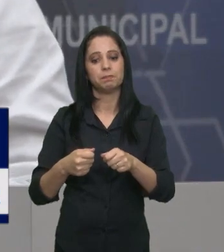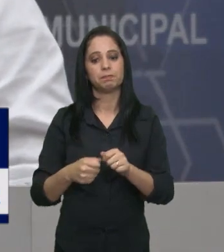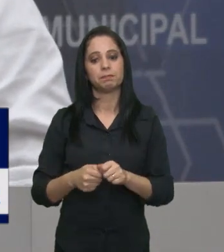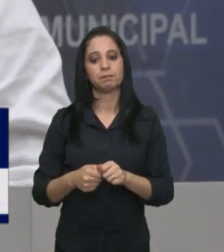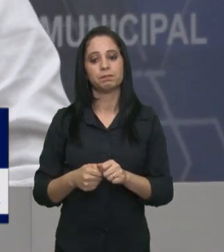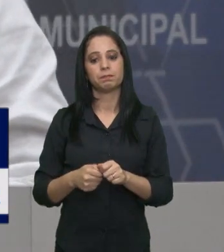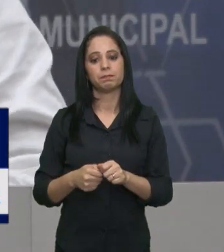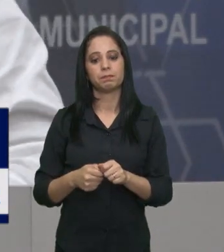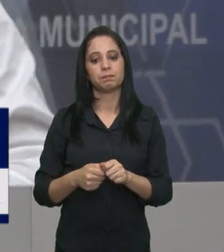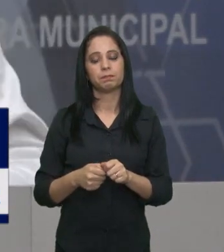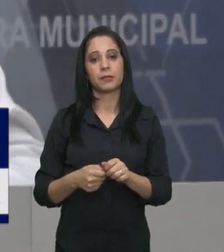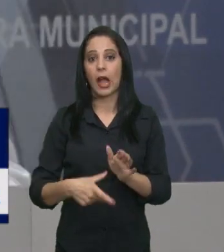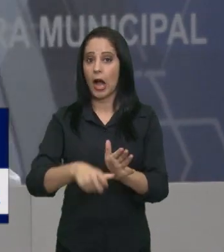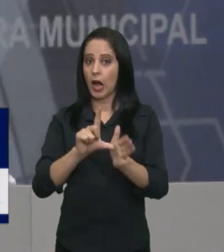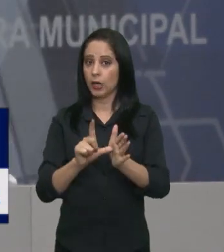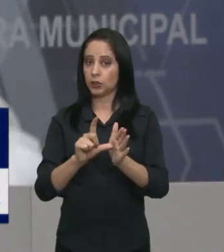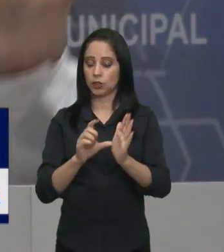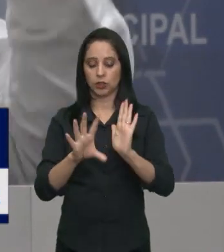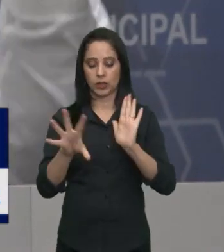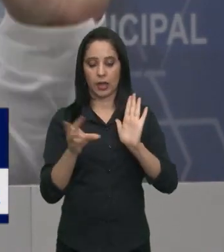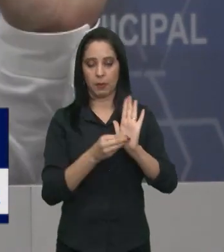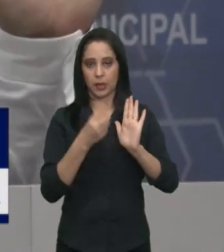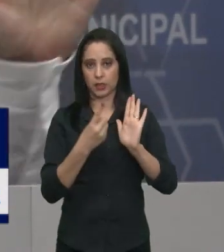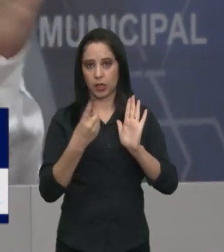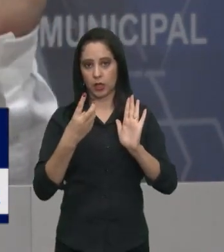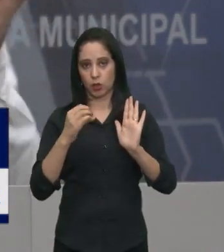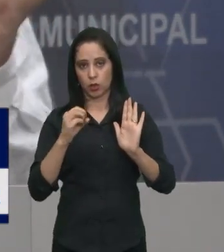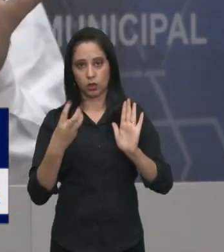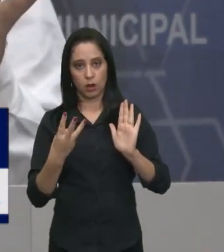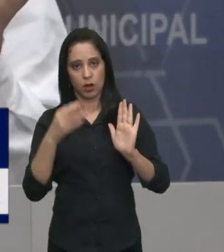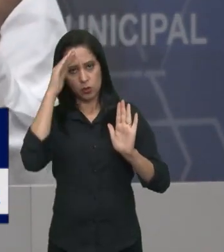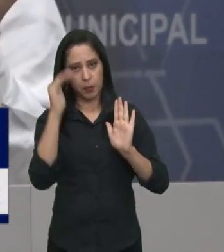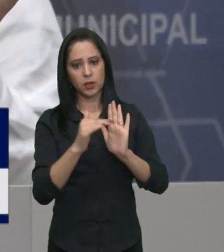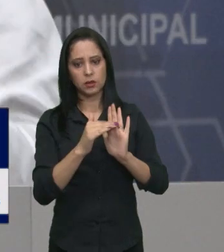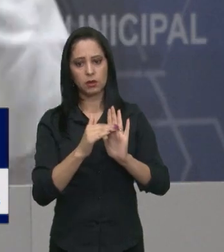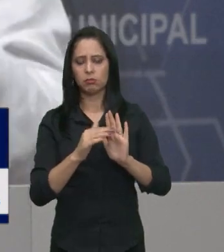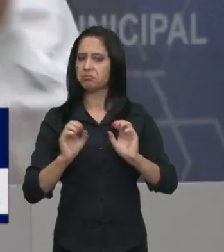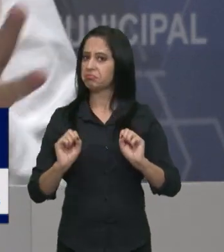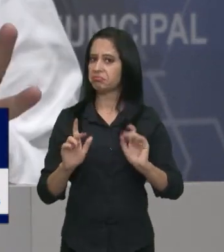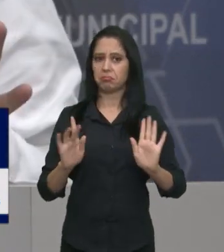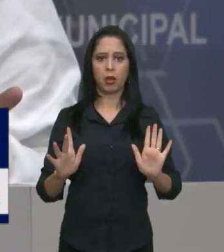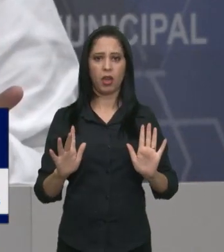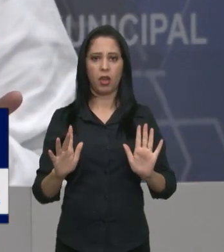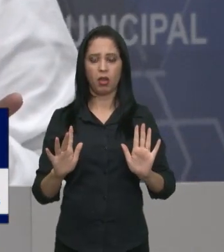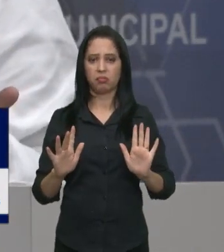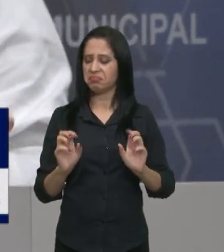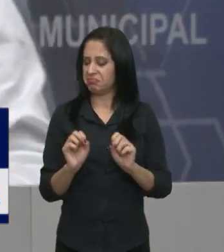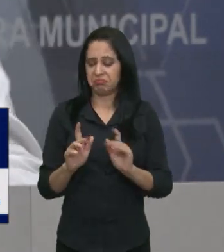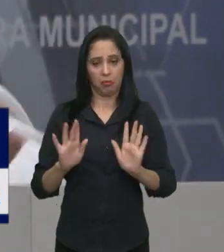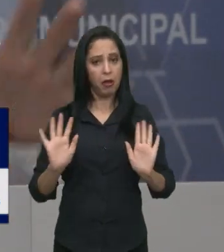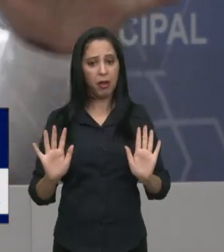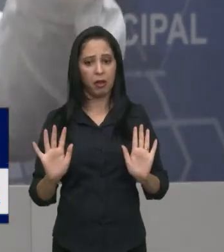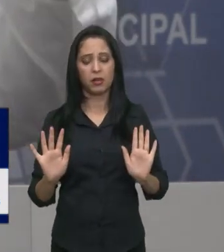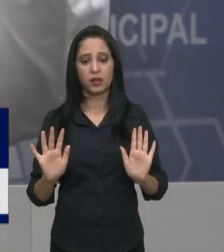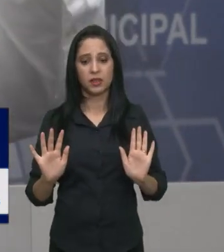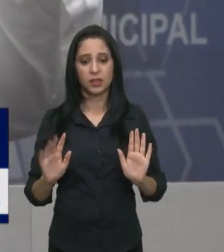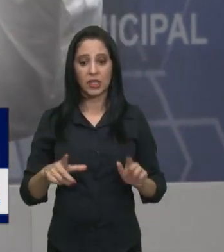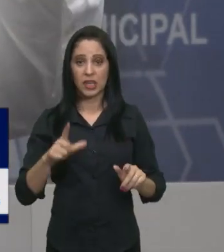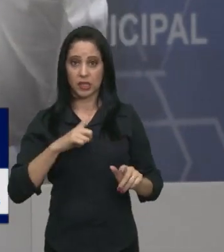emenda constitucional número 103. Até aí, nenhuma novidade. Você tem a